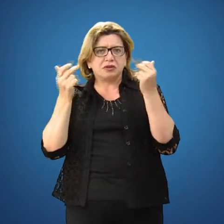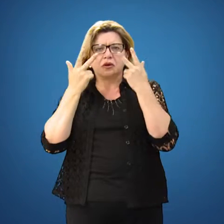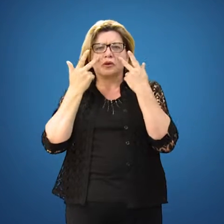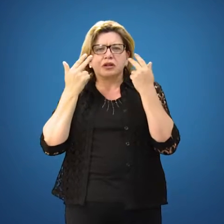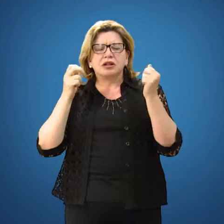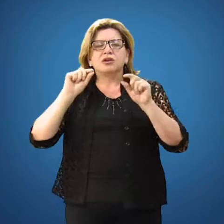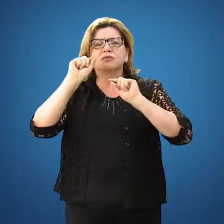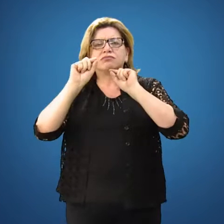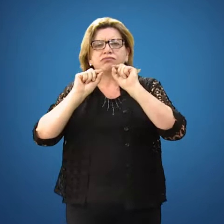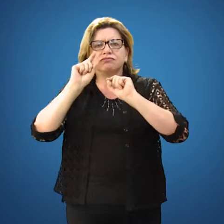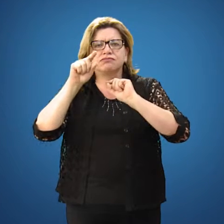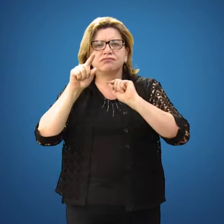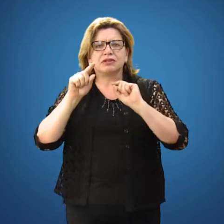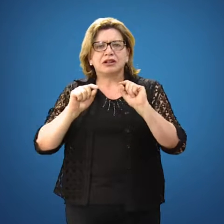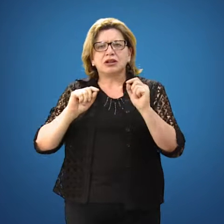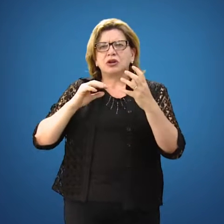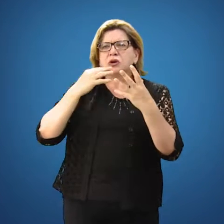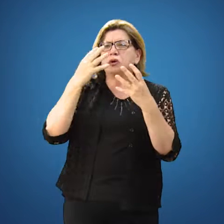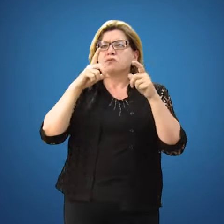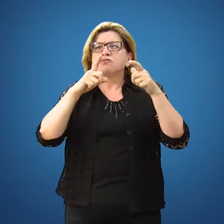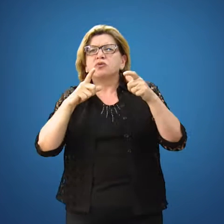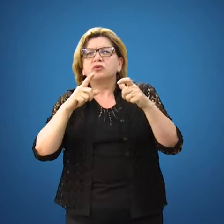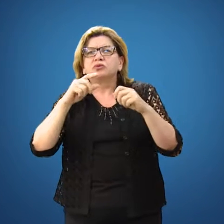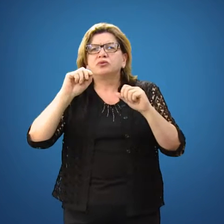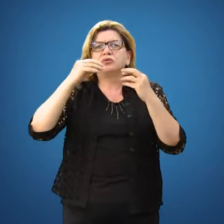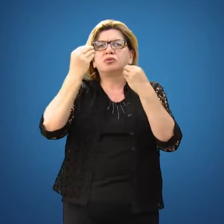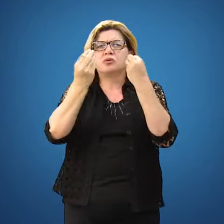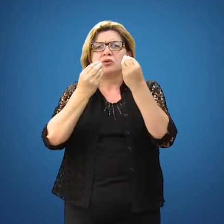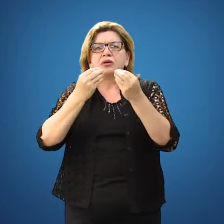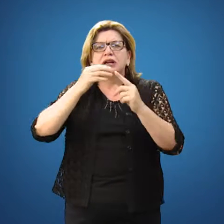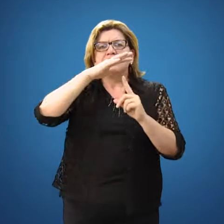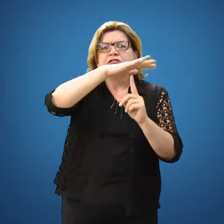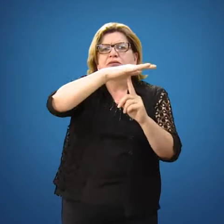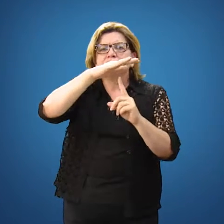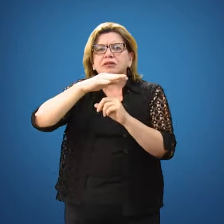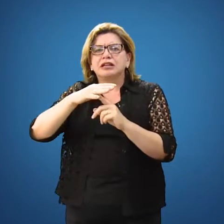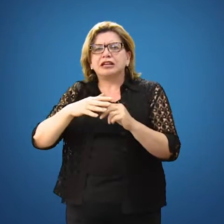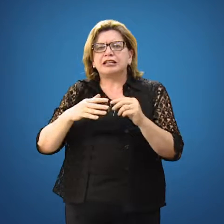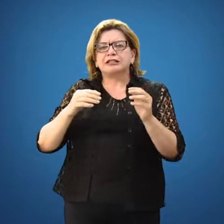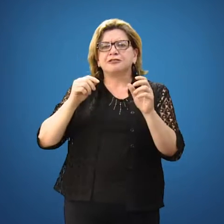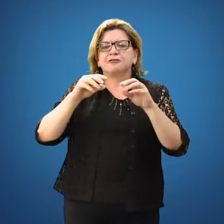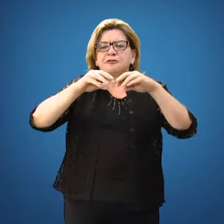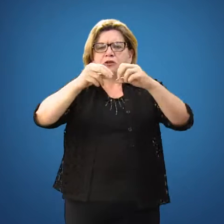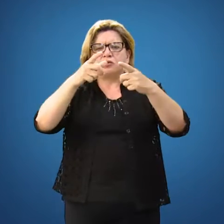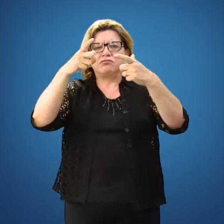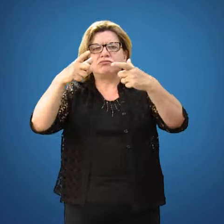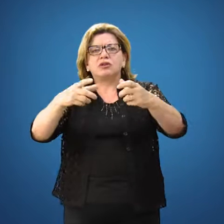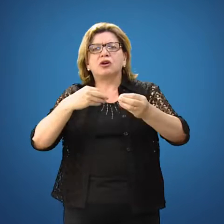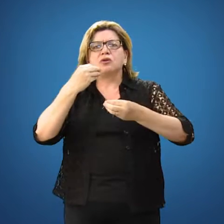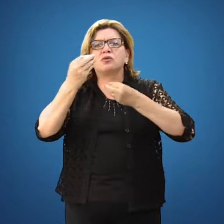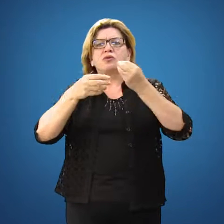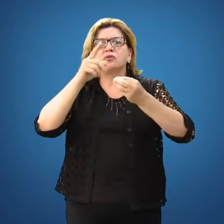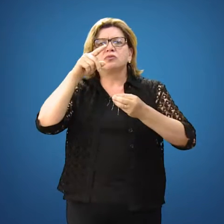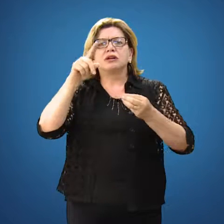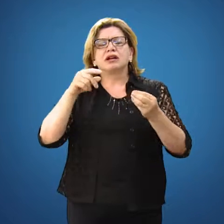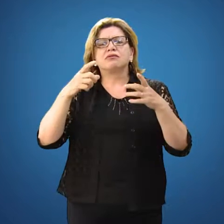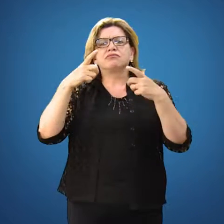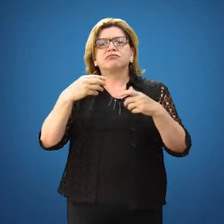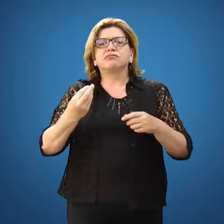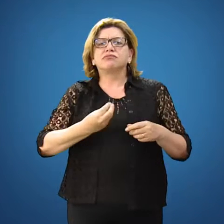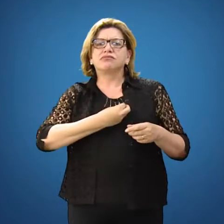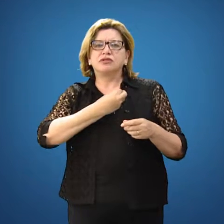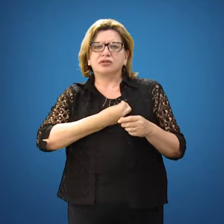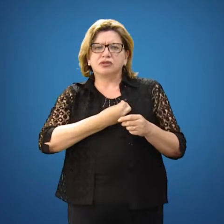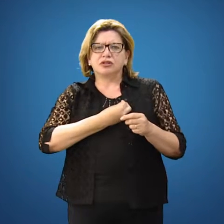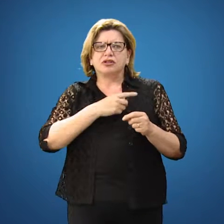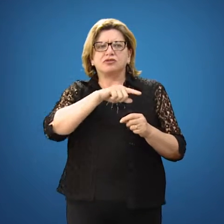aquelas condições, né, ambientais, físicos, territoriais que nós temos no lugar onde nós convivemos. Então, para